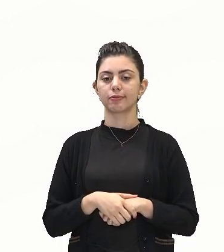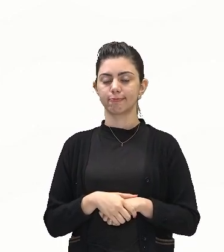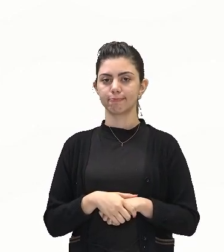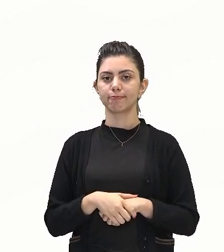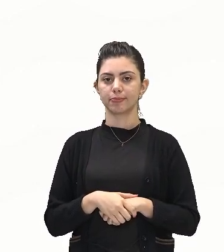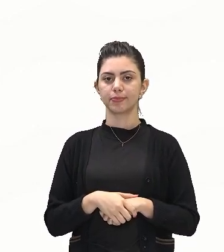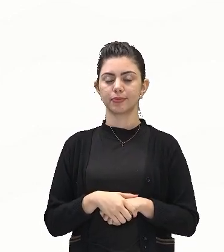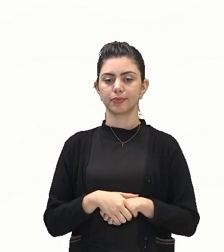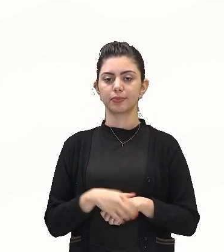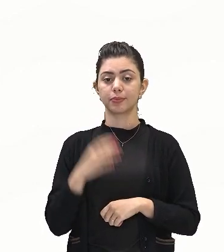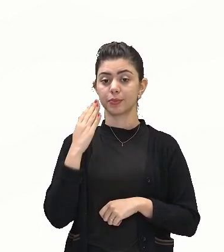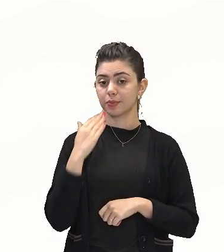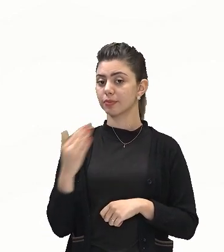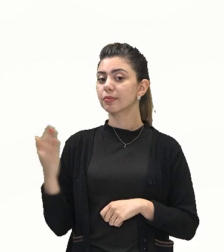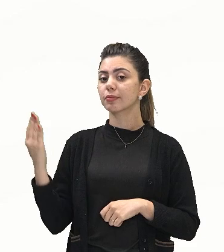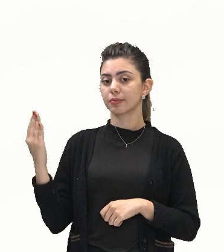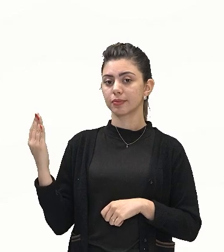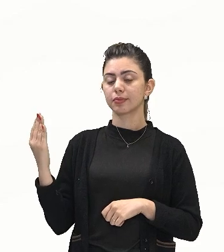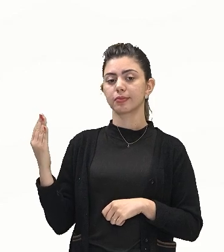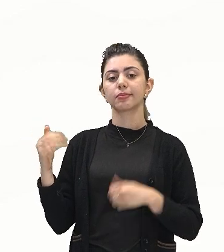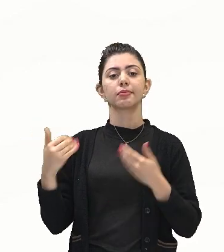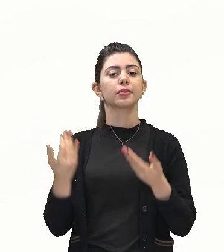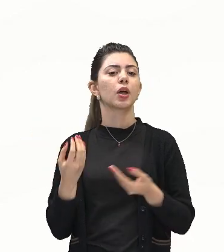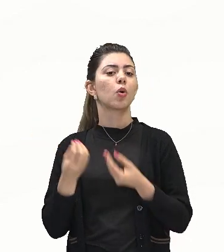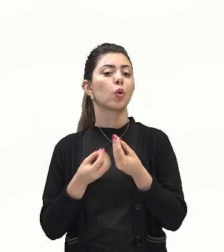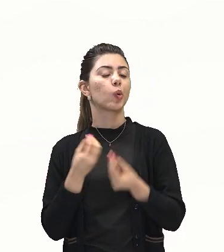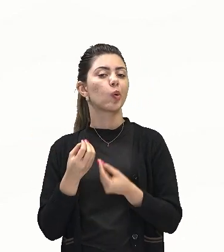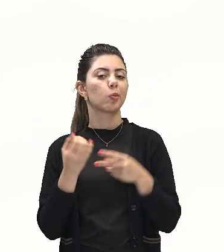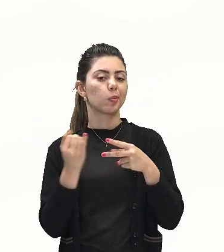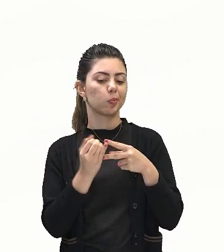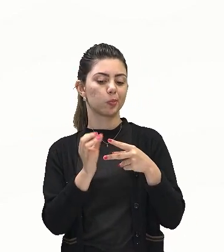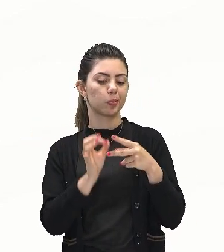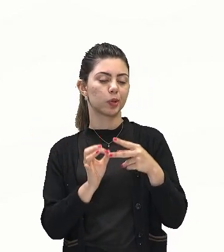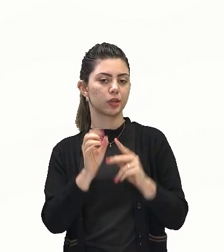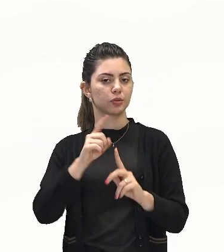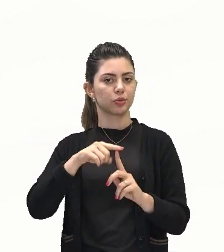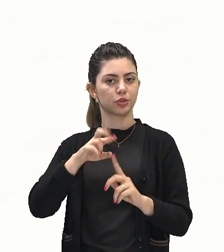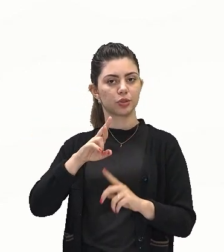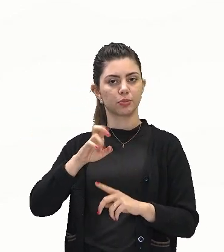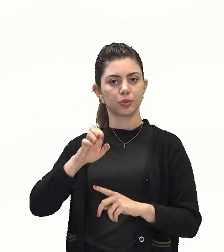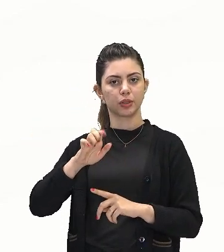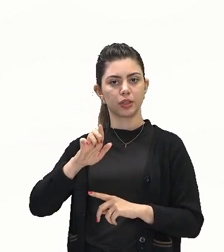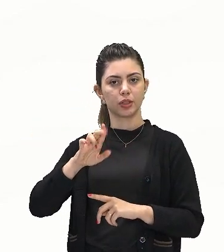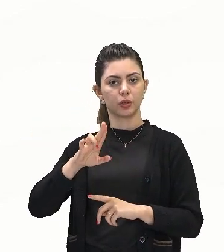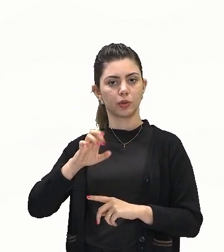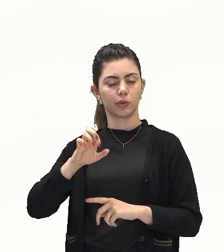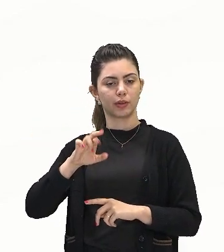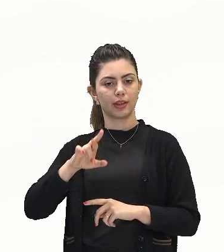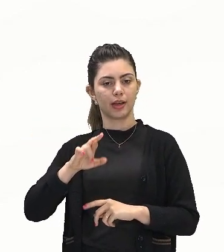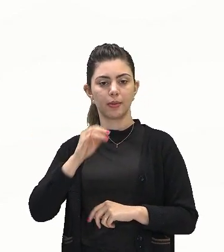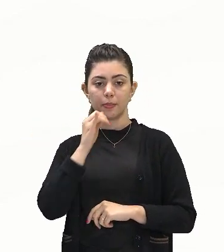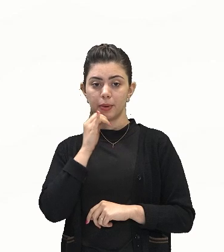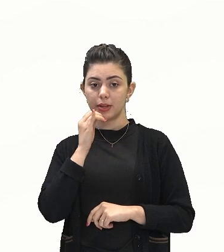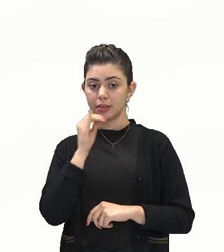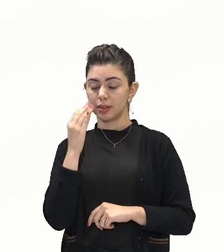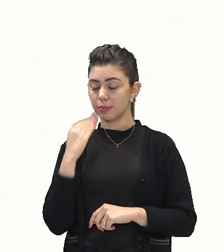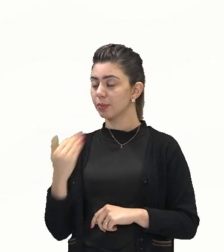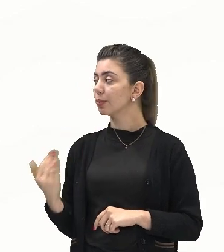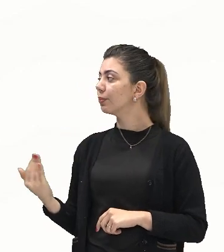Então, o que vai ser aqui um polígono regular? Por exemplo, um triângulo equilátero.